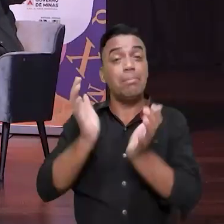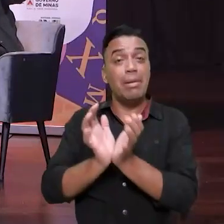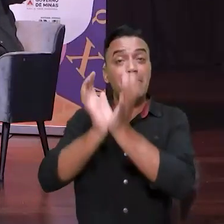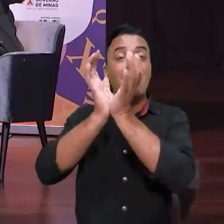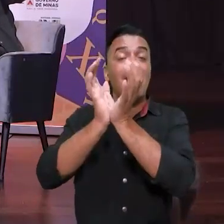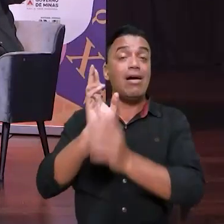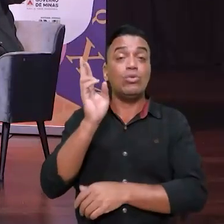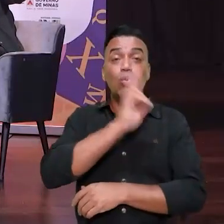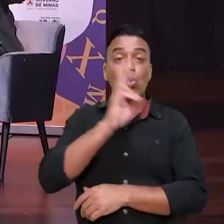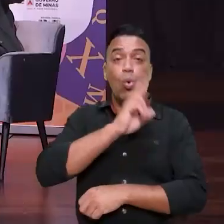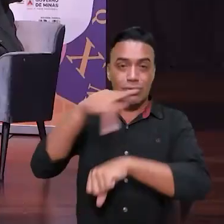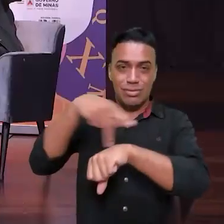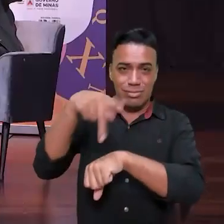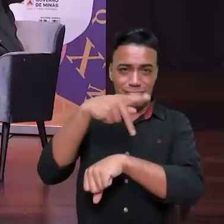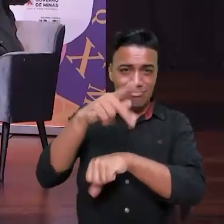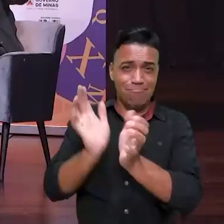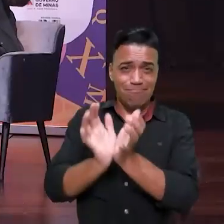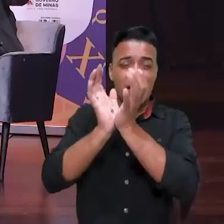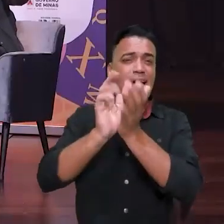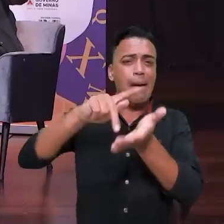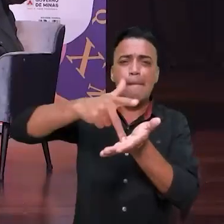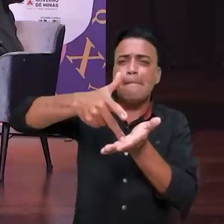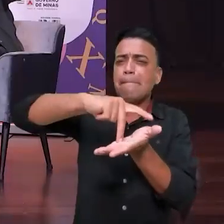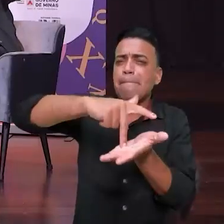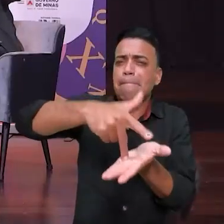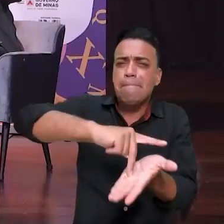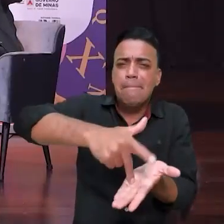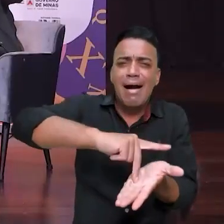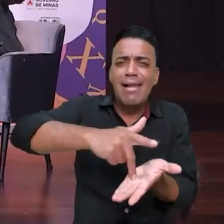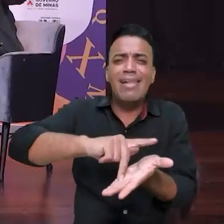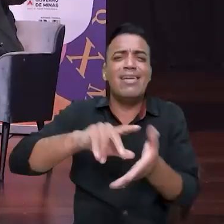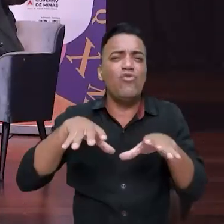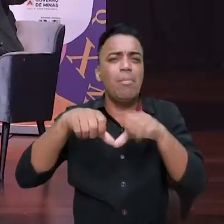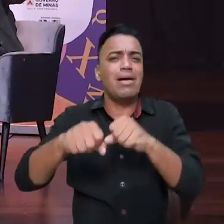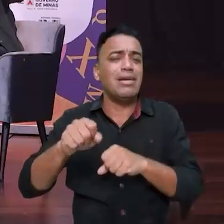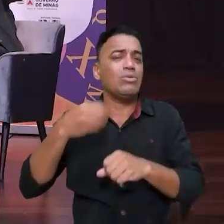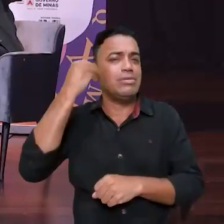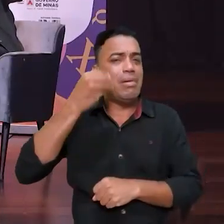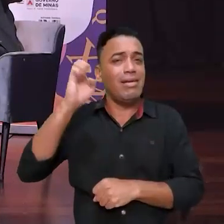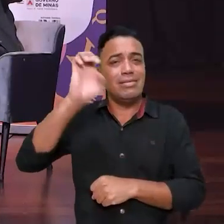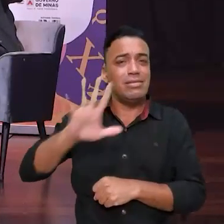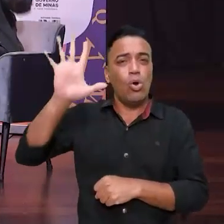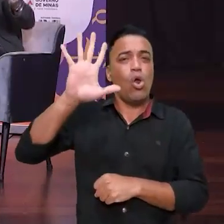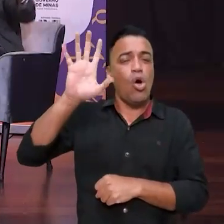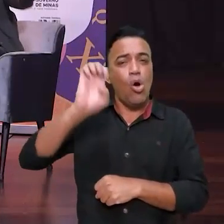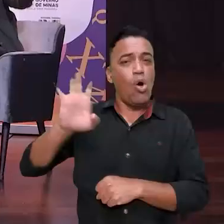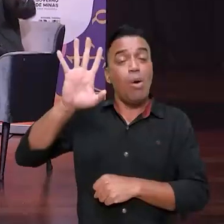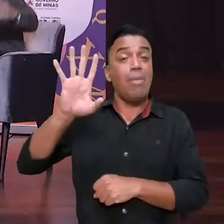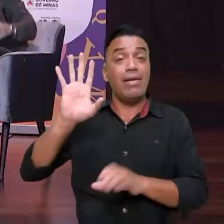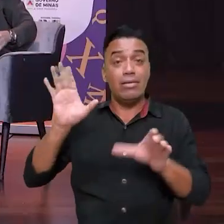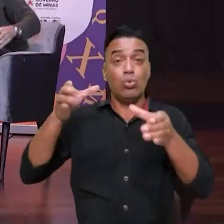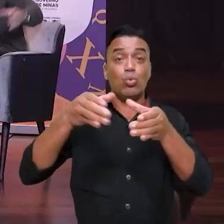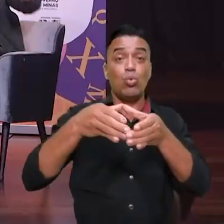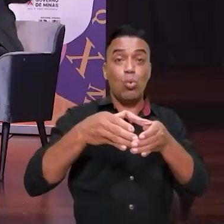Rússia, de verdade. Um bailarino maravilhoso, com formação e experiência na Europa. E, de repente, ele cai numa